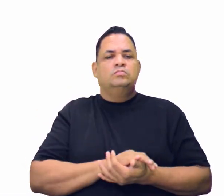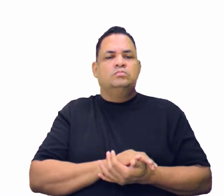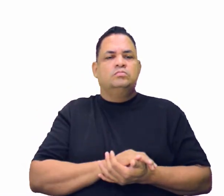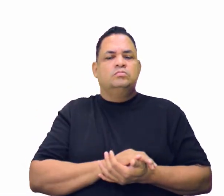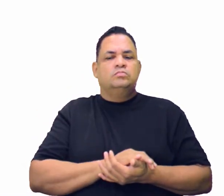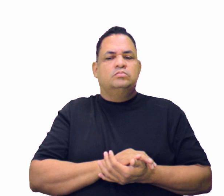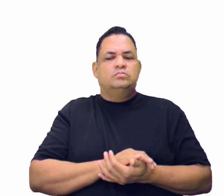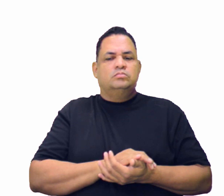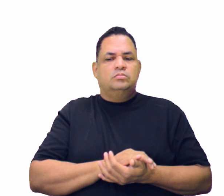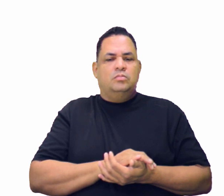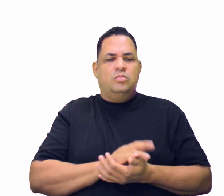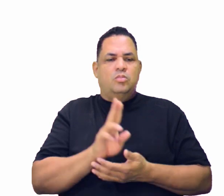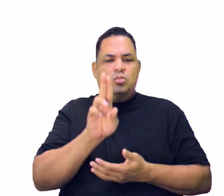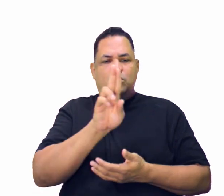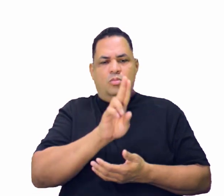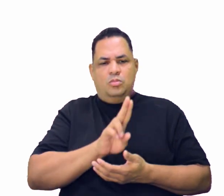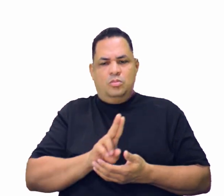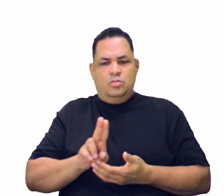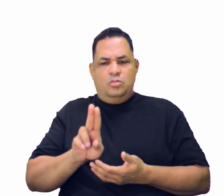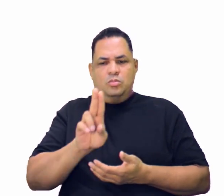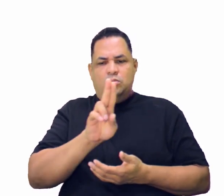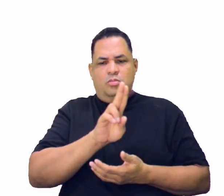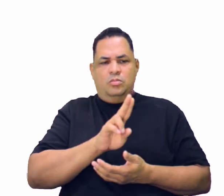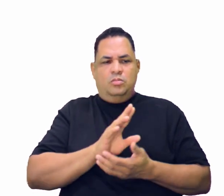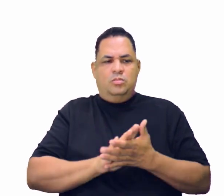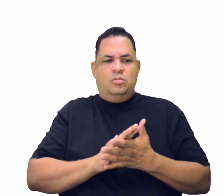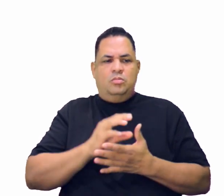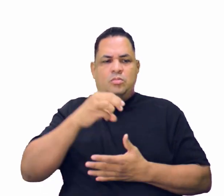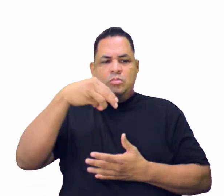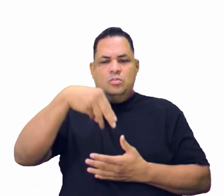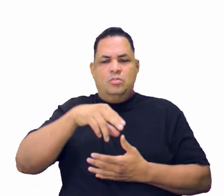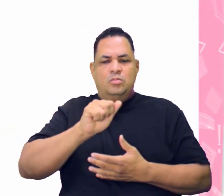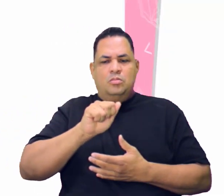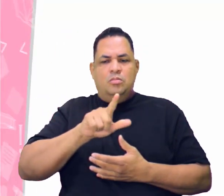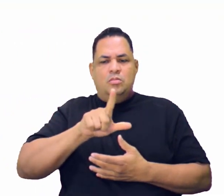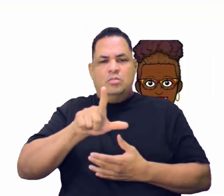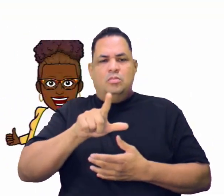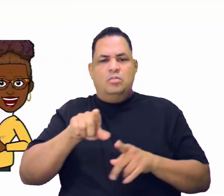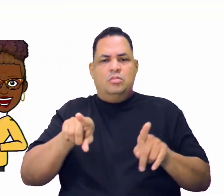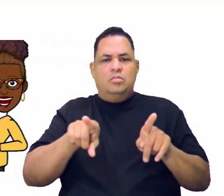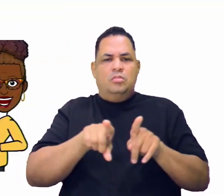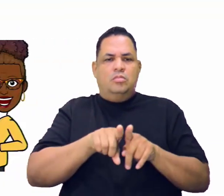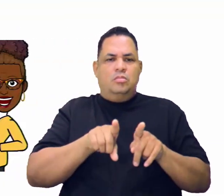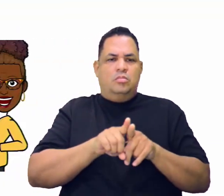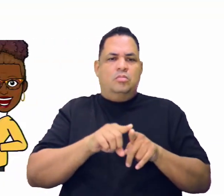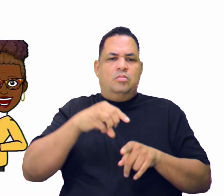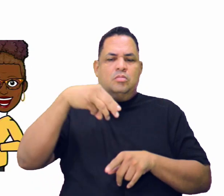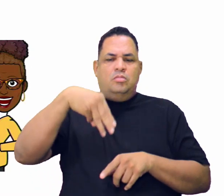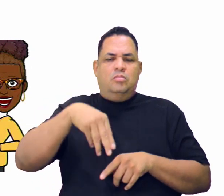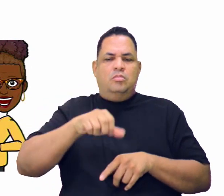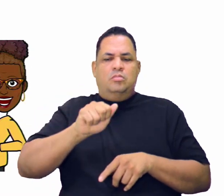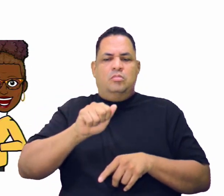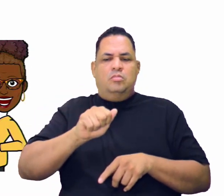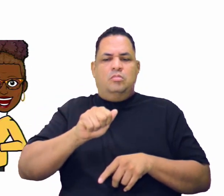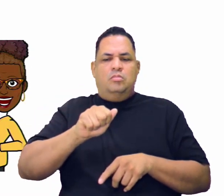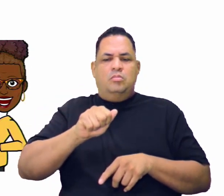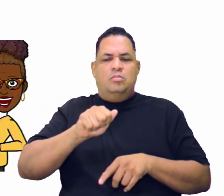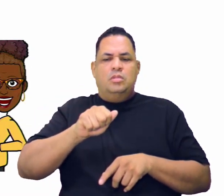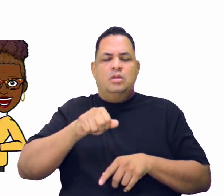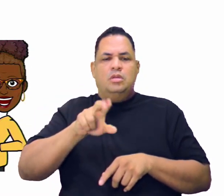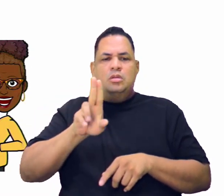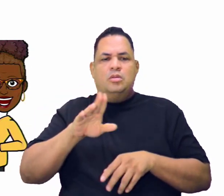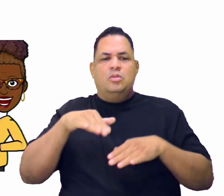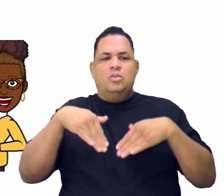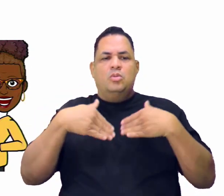ao uso, né, do mal e mal. Quando que eu